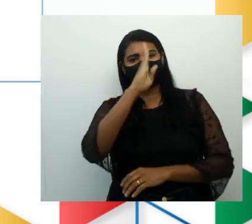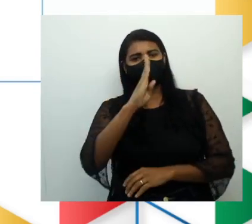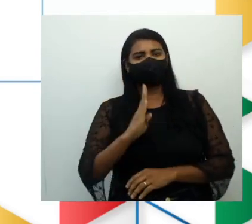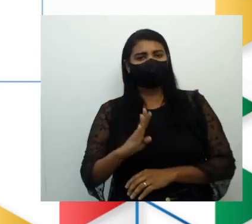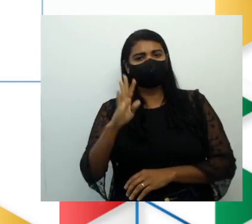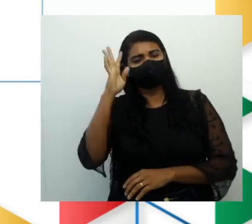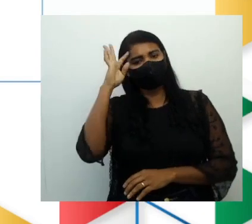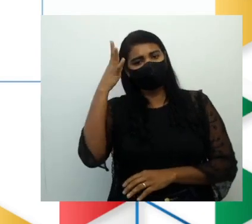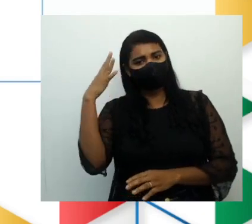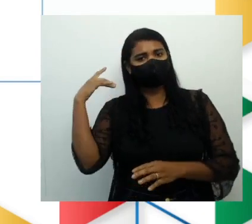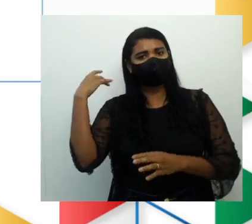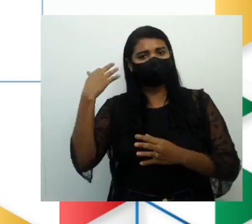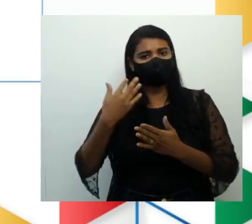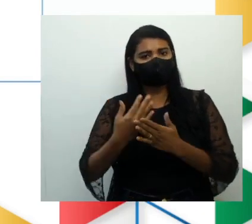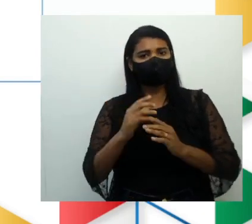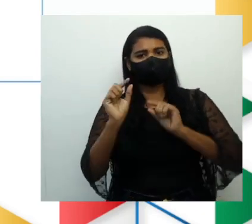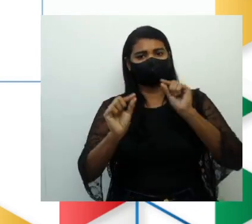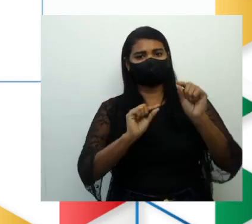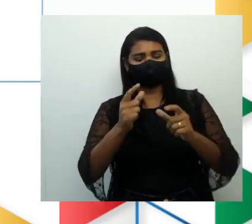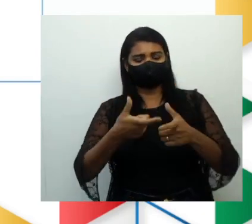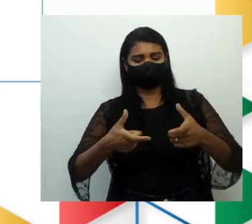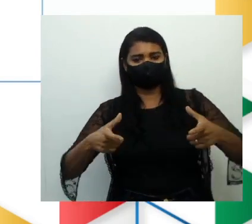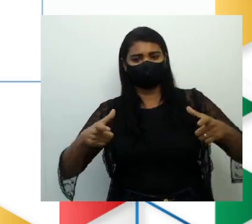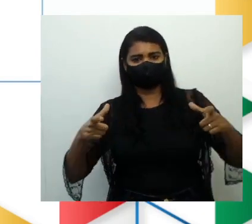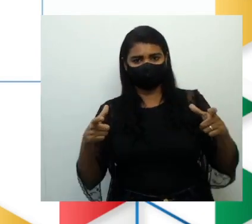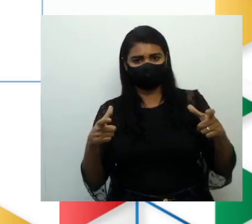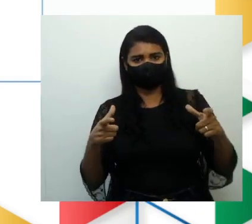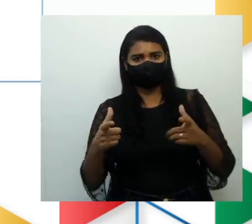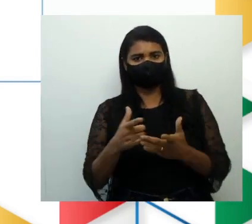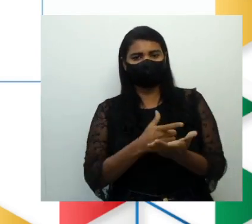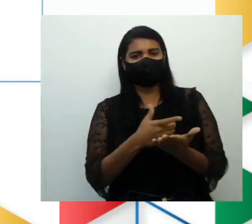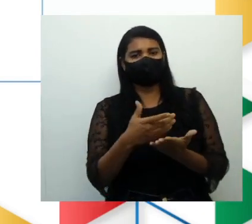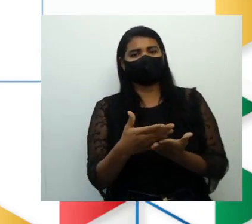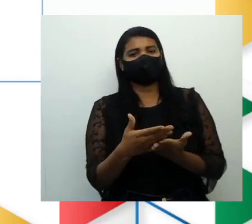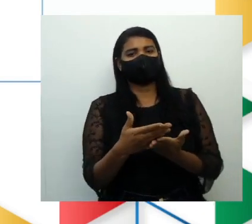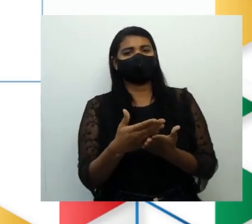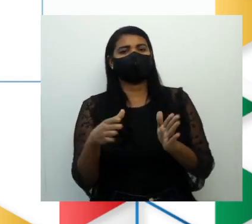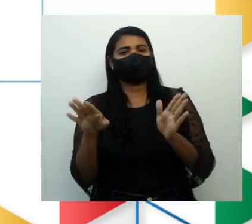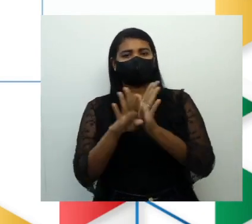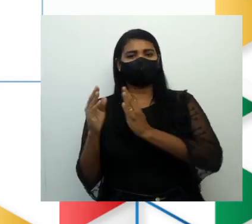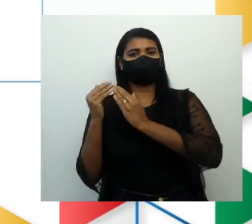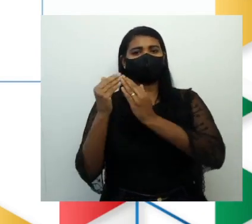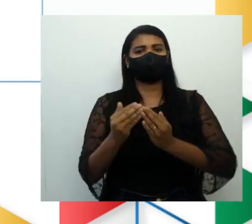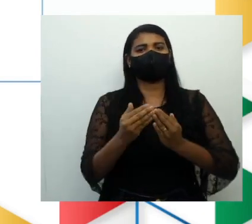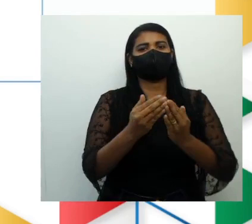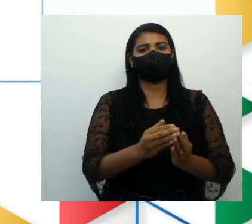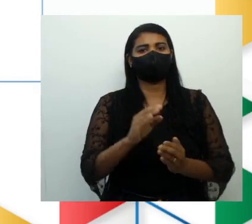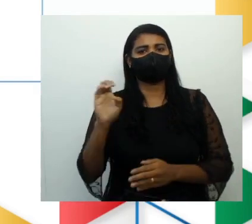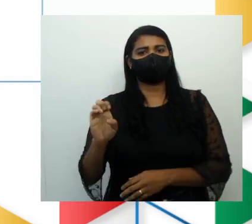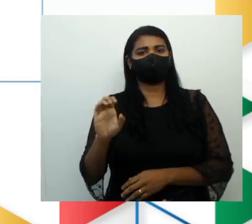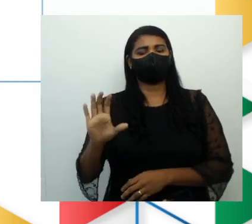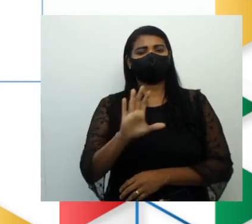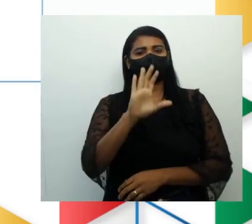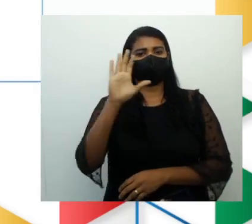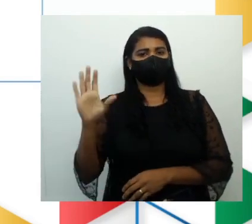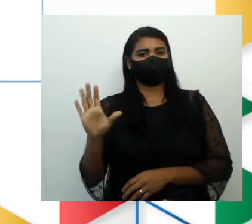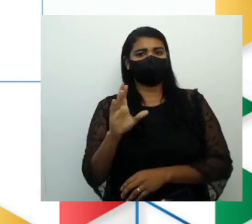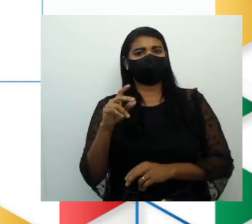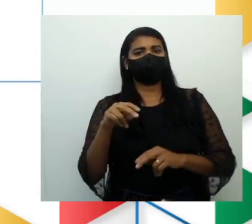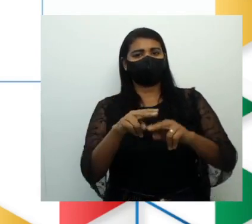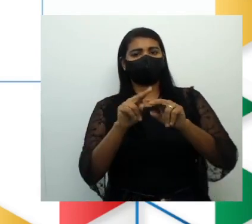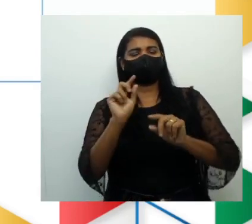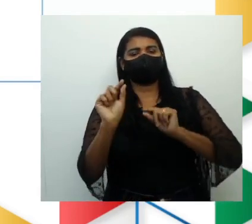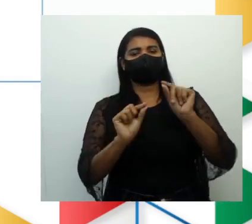resultou de um processo de expansão, iniciado pela chegada dos europeus, principalmente porque, hein,